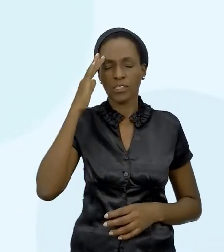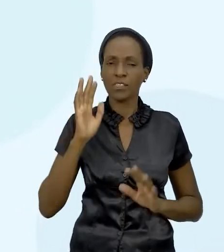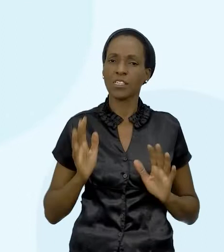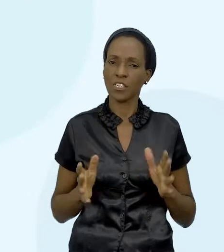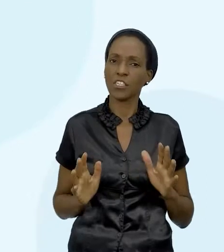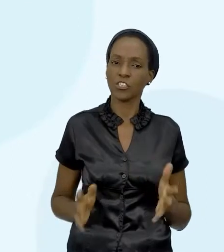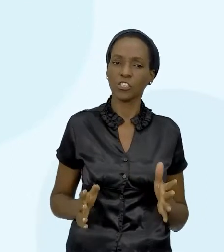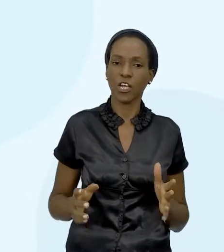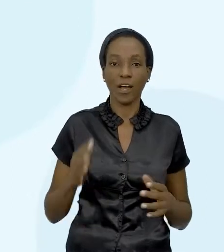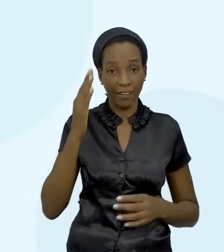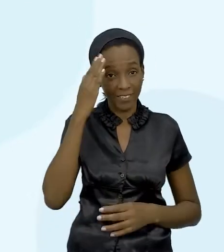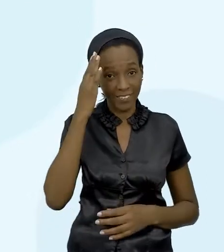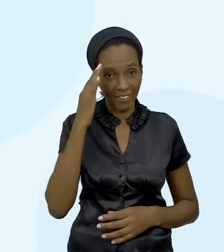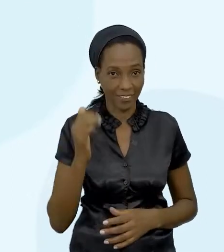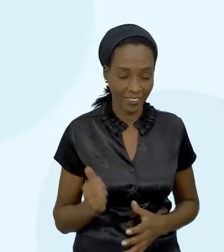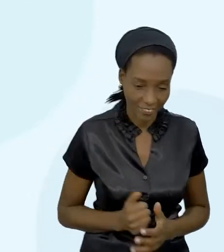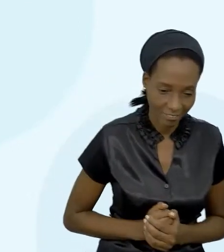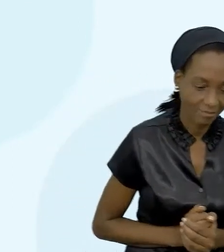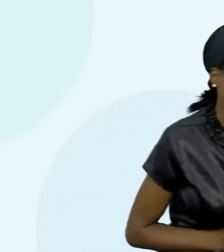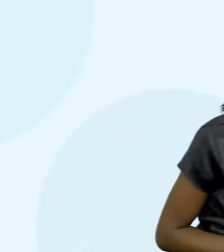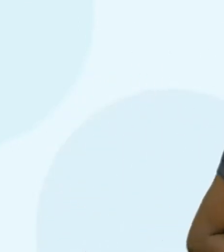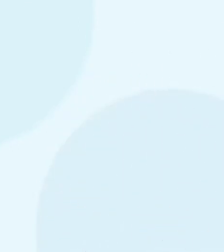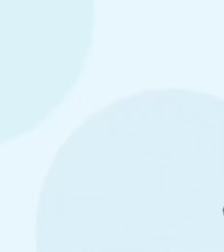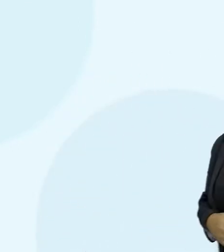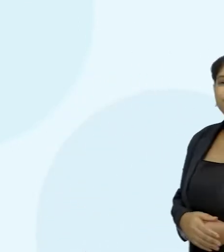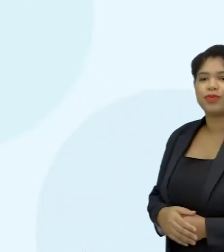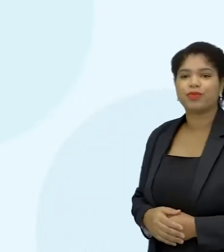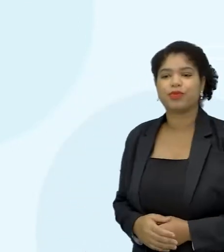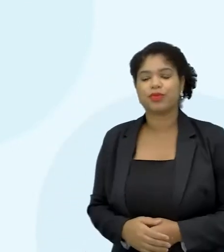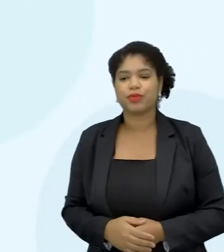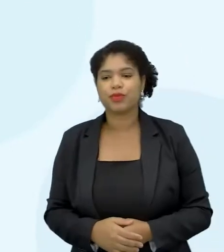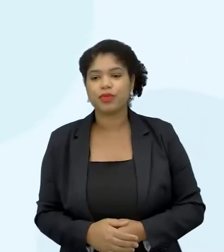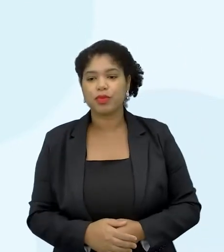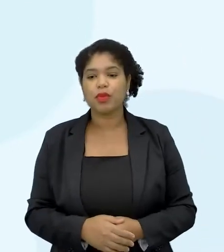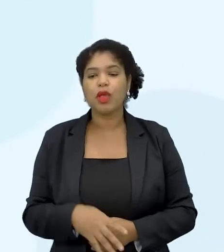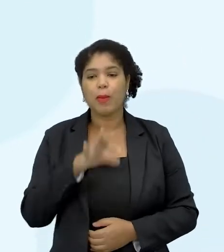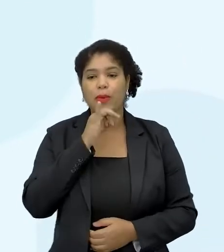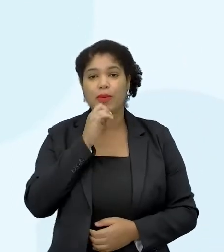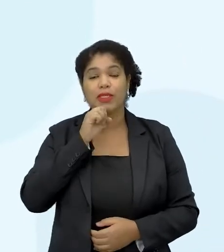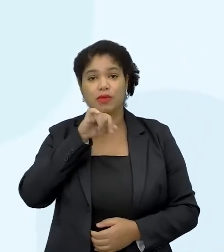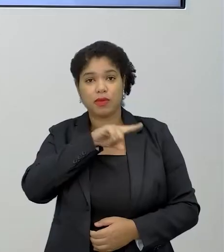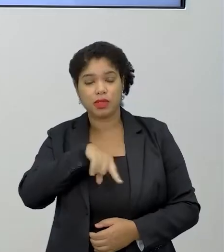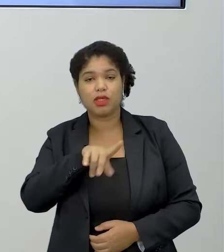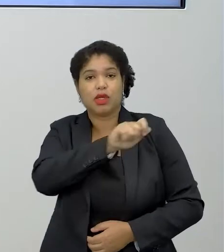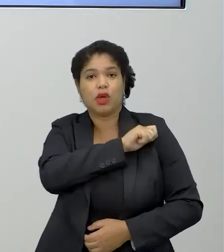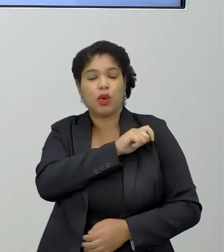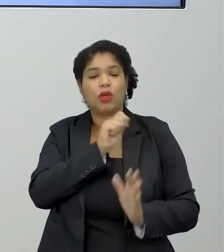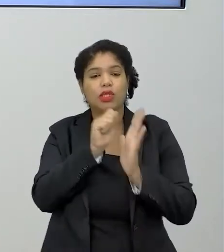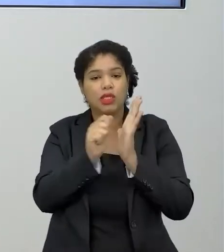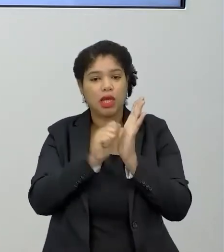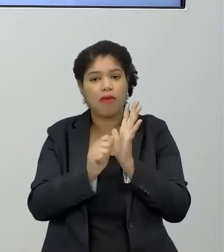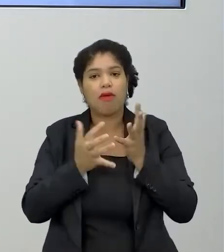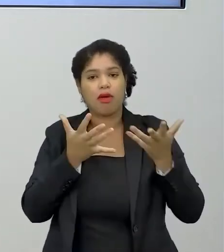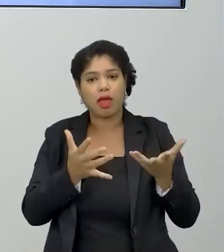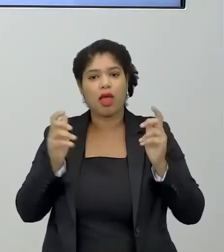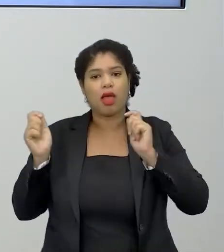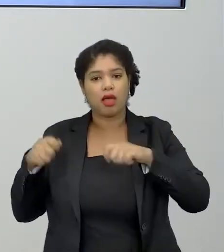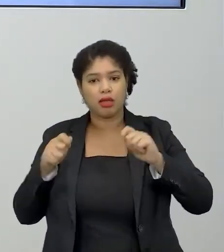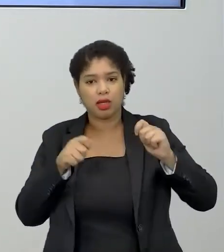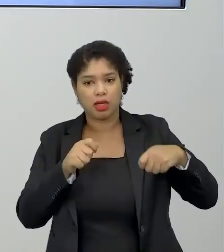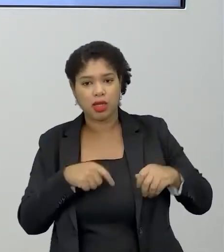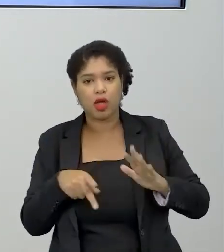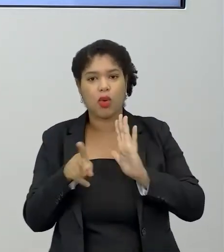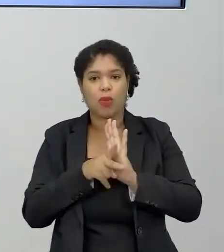lá, interprete, tá bom? Então, se você, estudante, quiser já escrever, ó, você pode dizer o seguinte, né? Esta fábrica